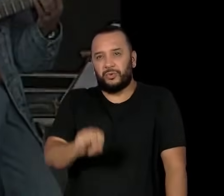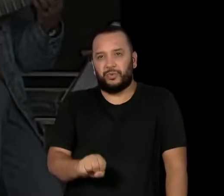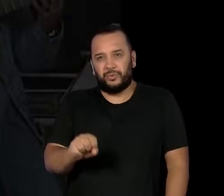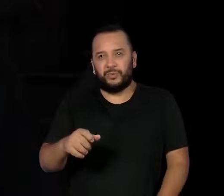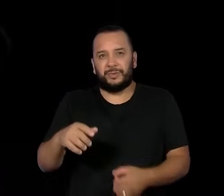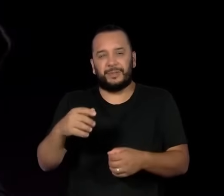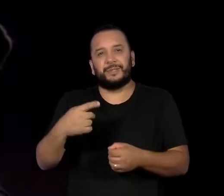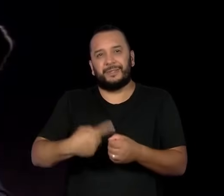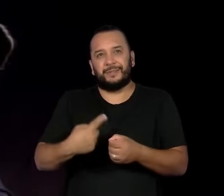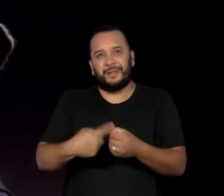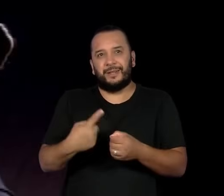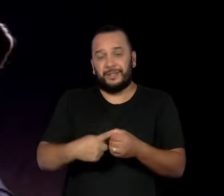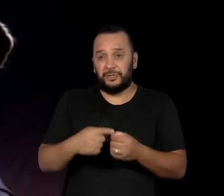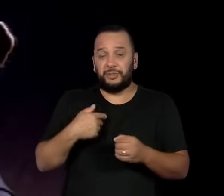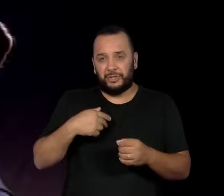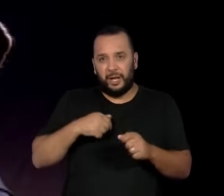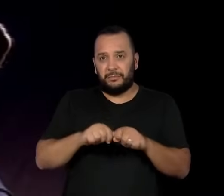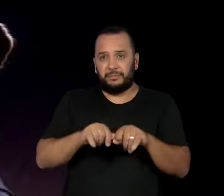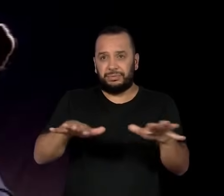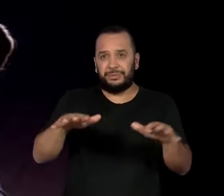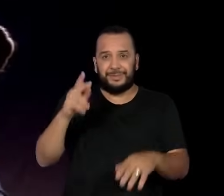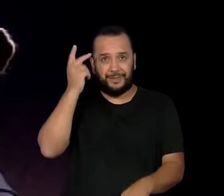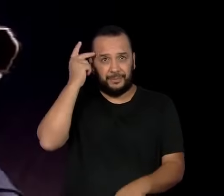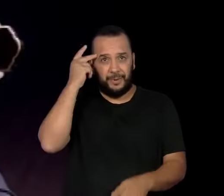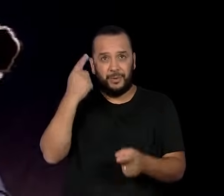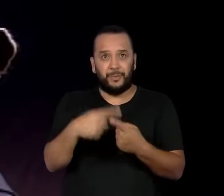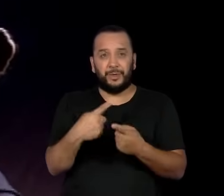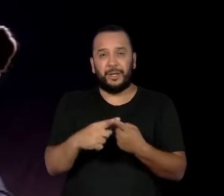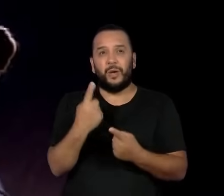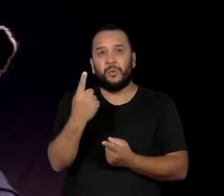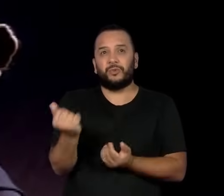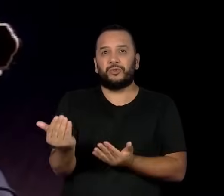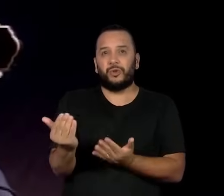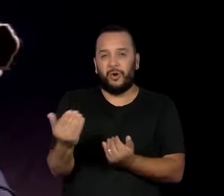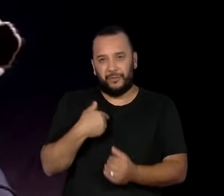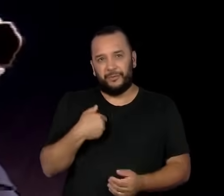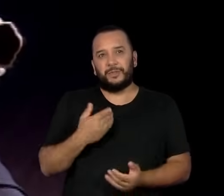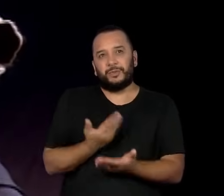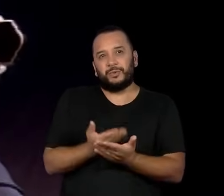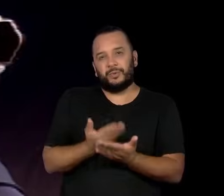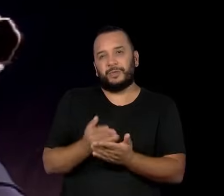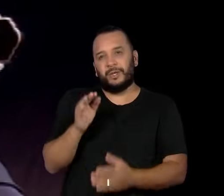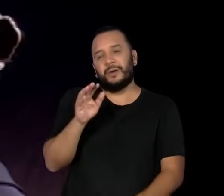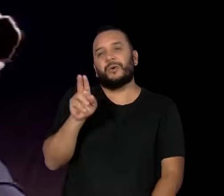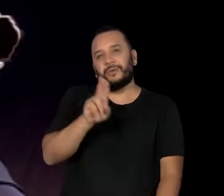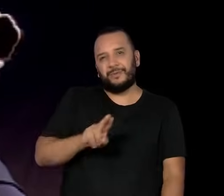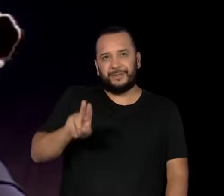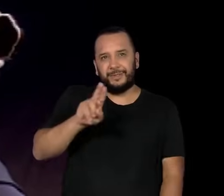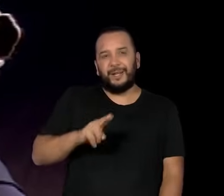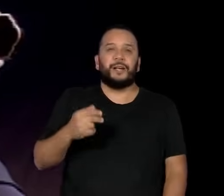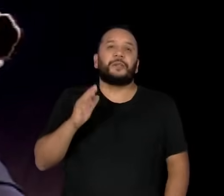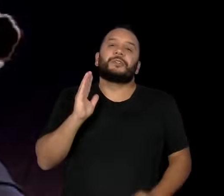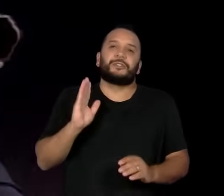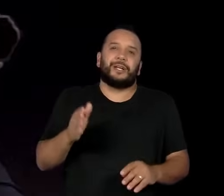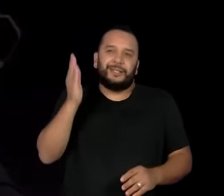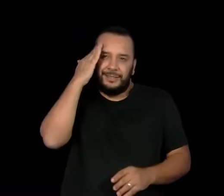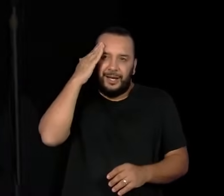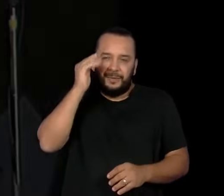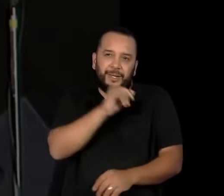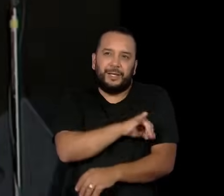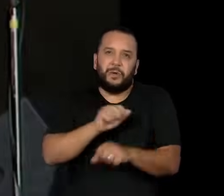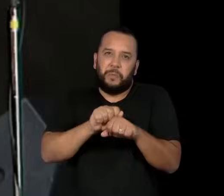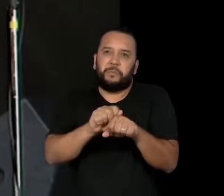Ela só ficou conhecida em São Paulo por conta de um jovem universitário que, inconformado com a exclusividade carioca,